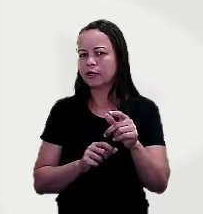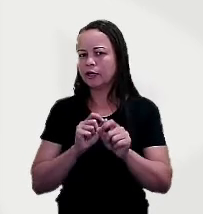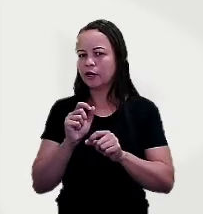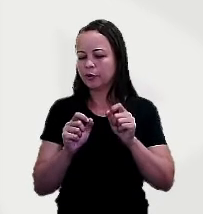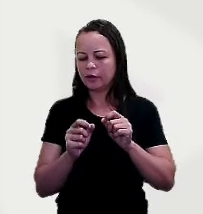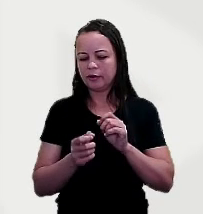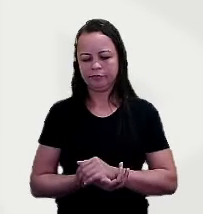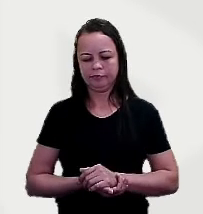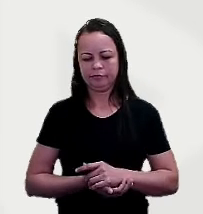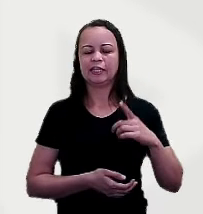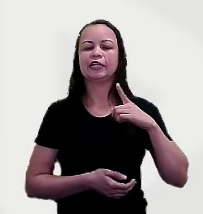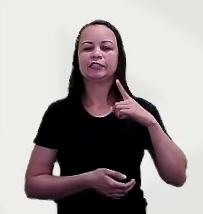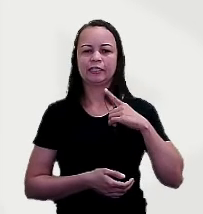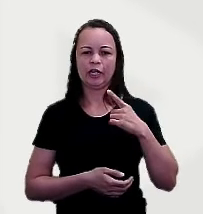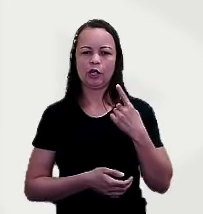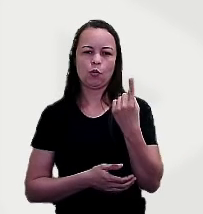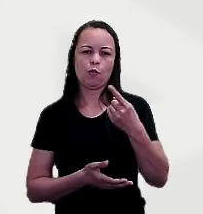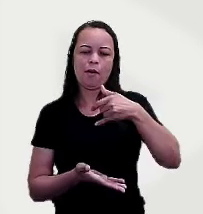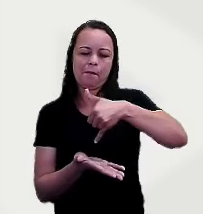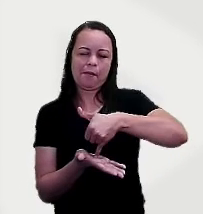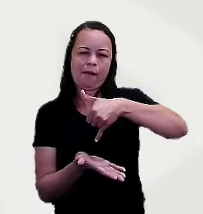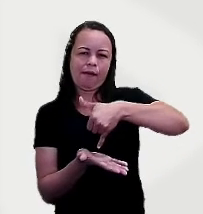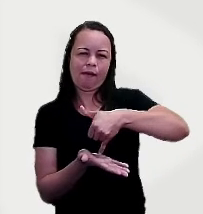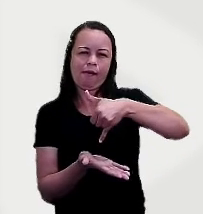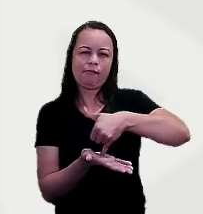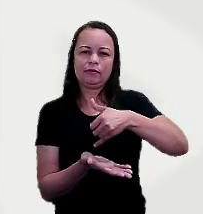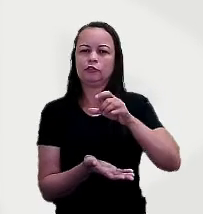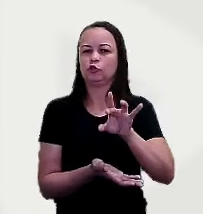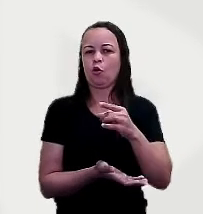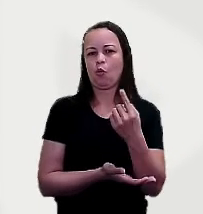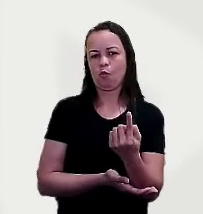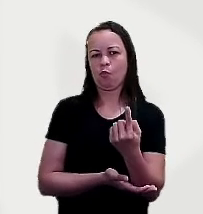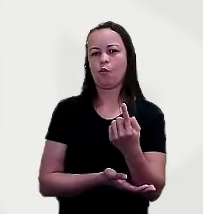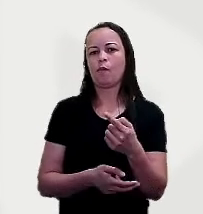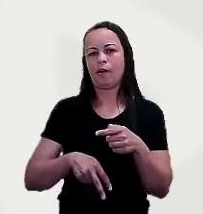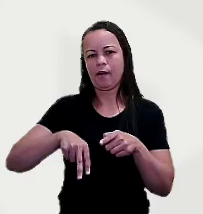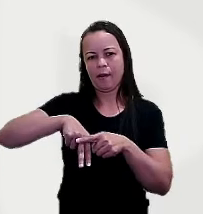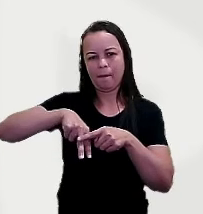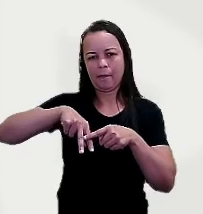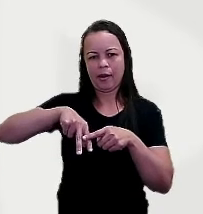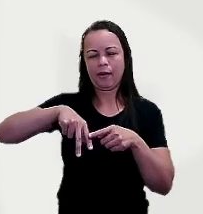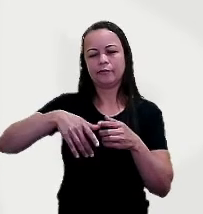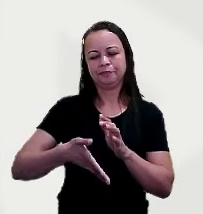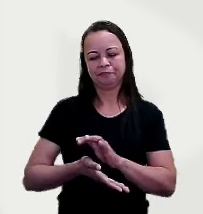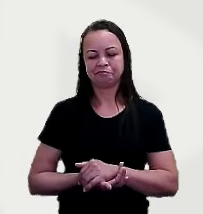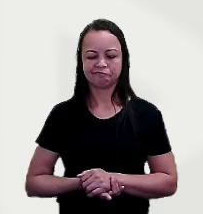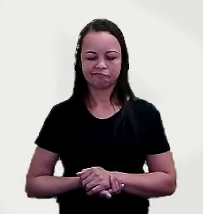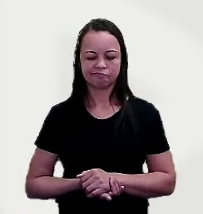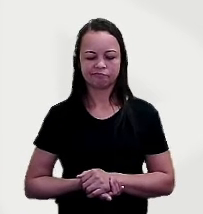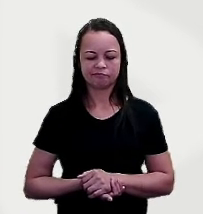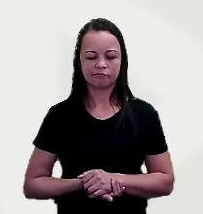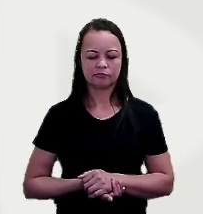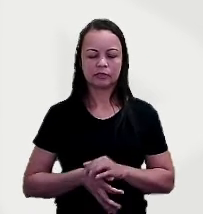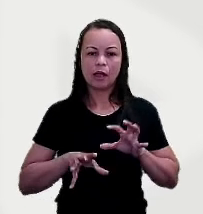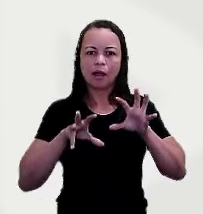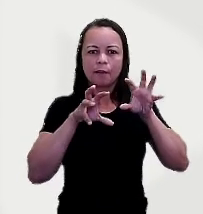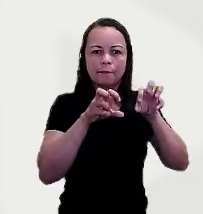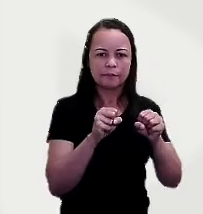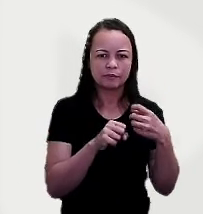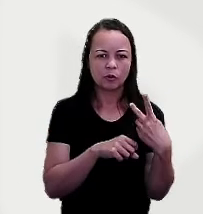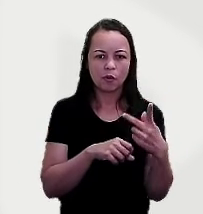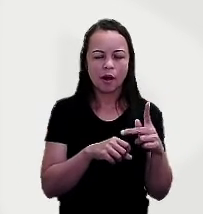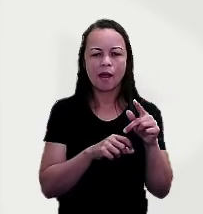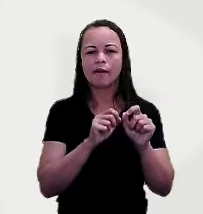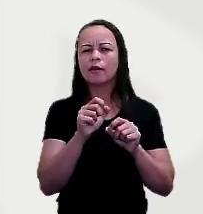Diz que ele possui uma perna só, não é? Terceiro, para capturar o Saci, precisa